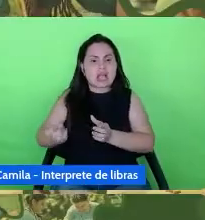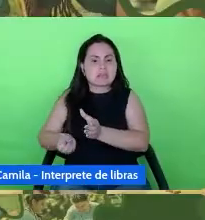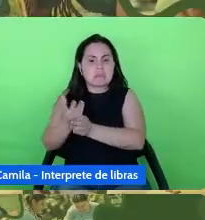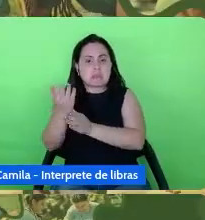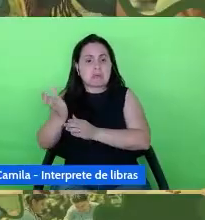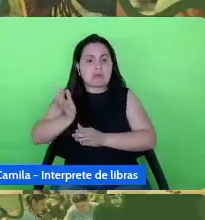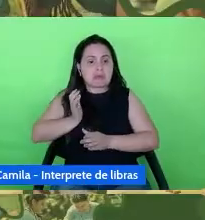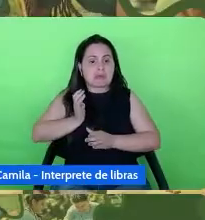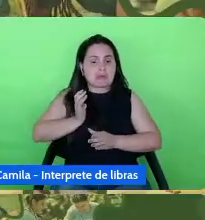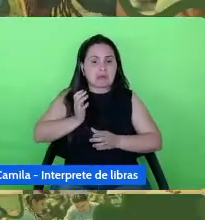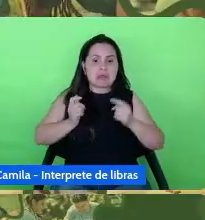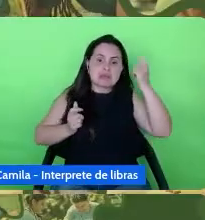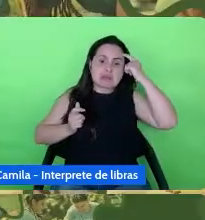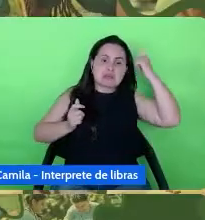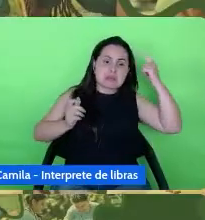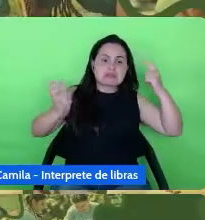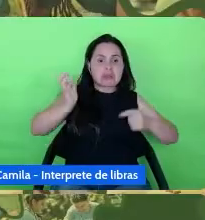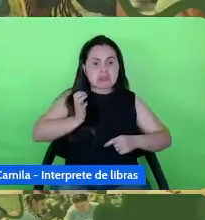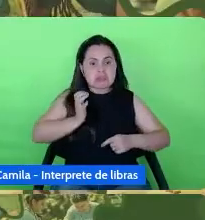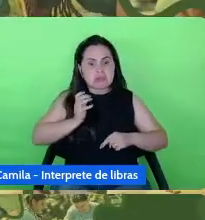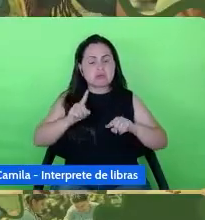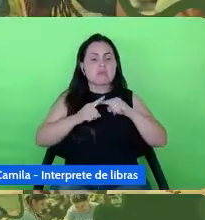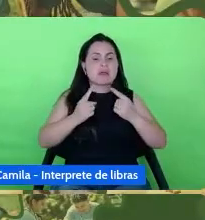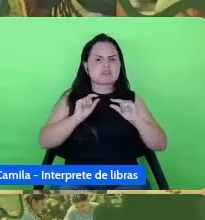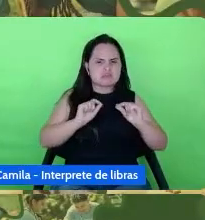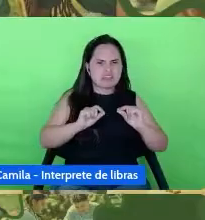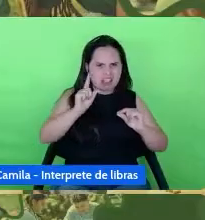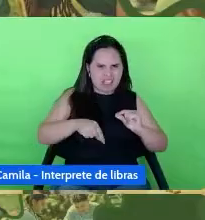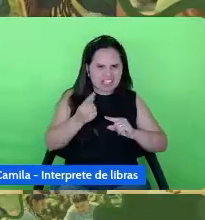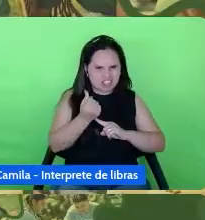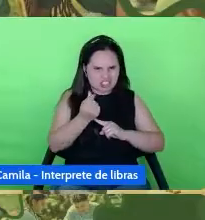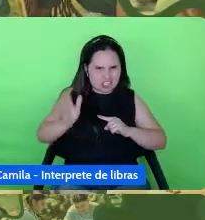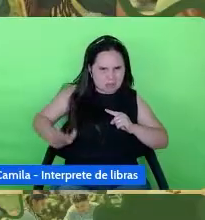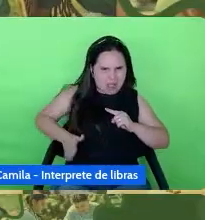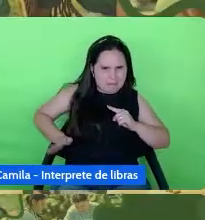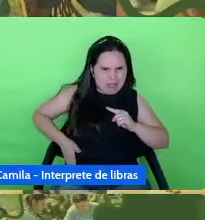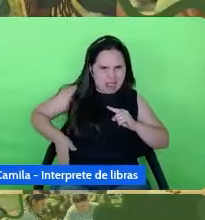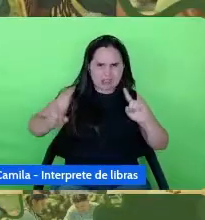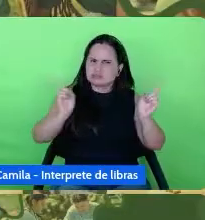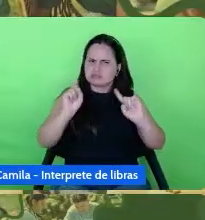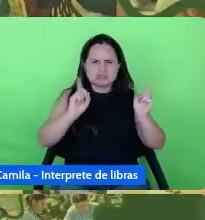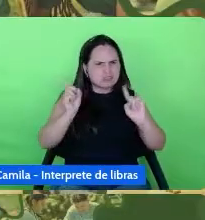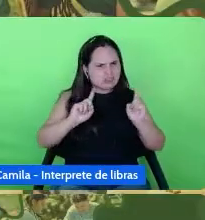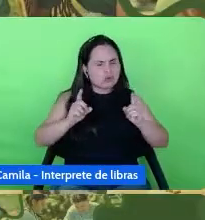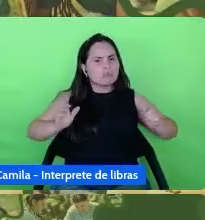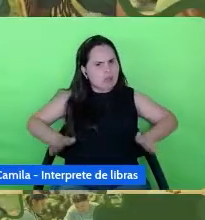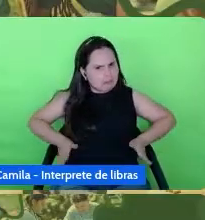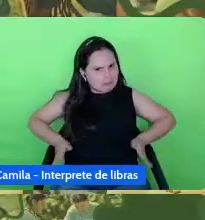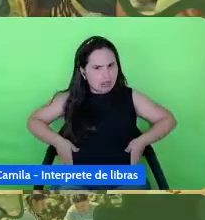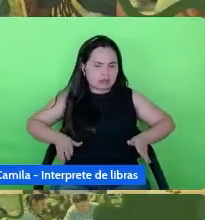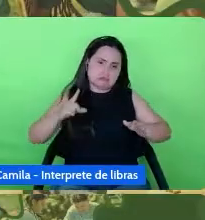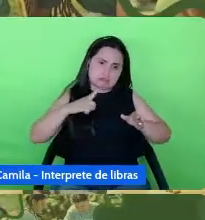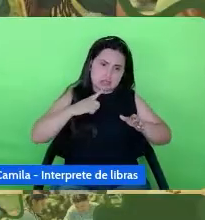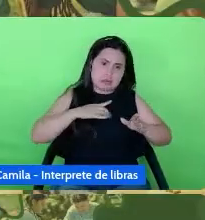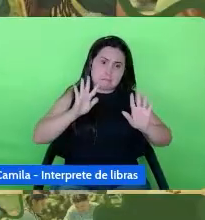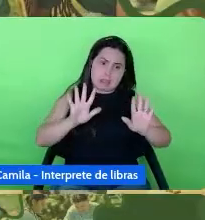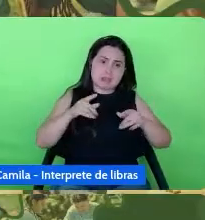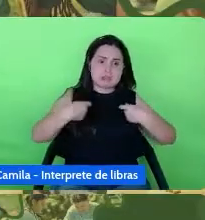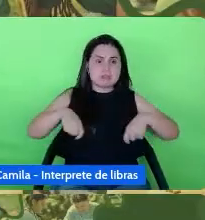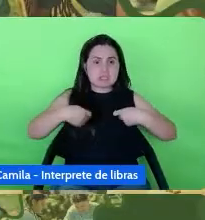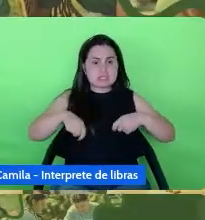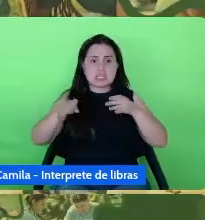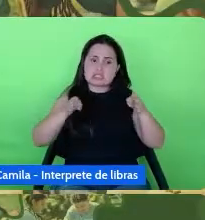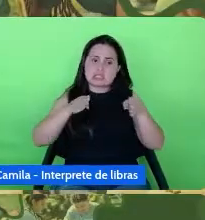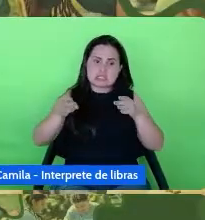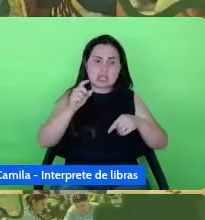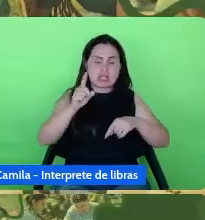pensar em riqueza. Mas riqueza é o quê? Muito dinheiro no bolso? Dinheiro tem que ter no bolso, porque a gente precisa acessar produtos e